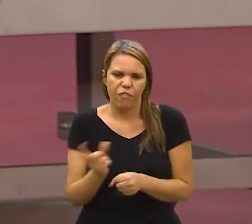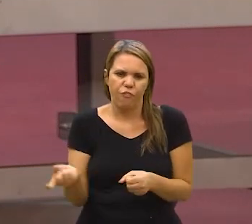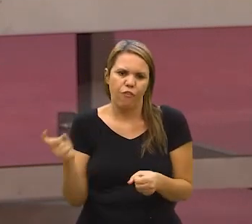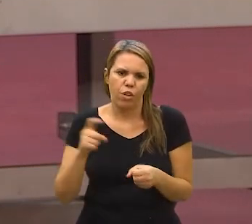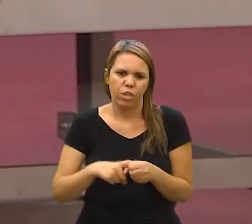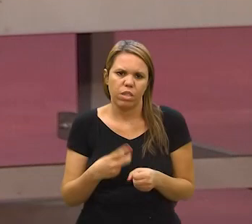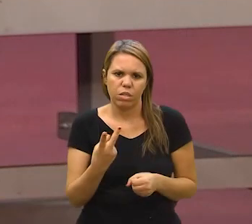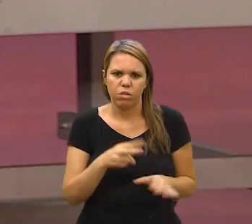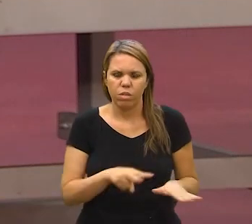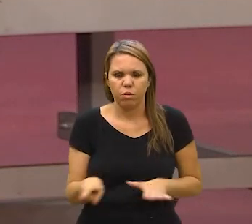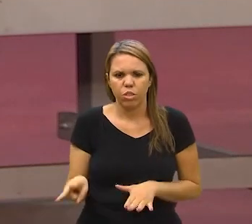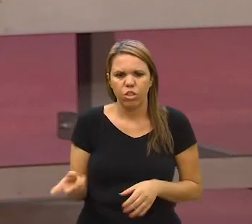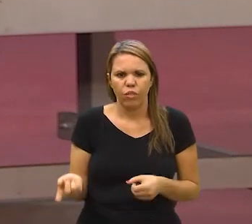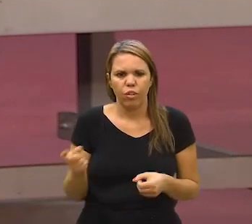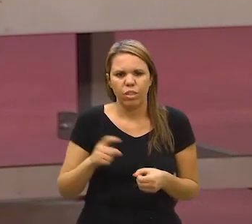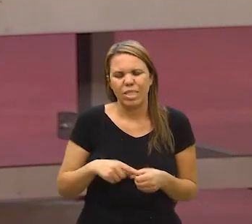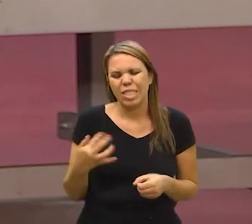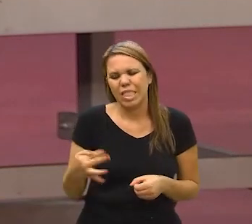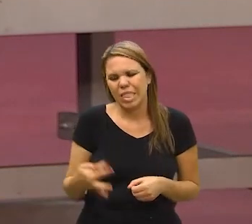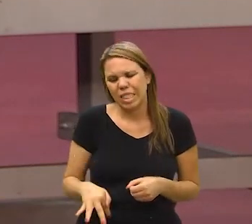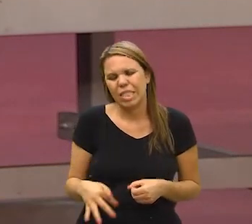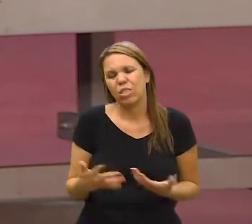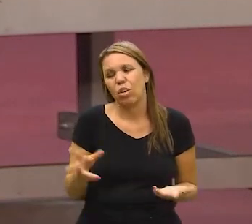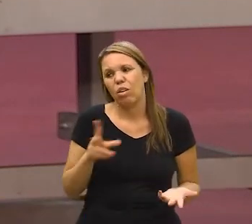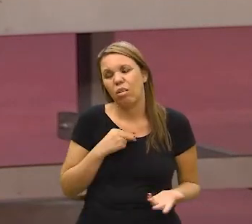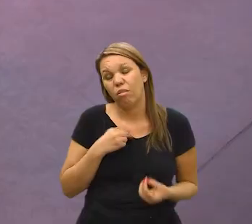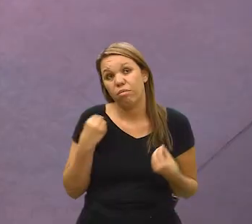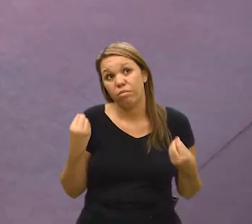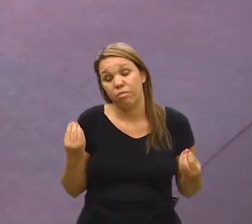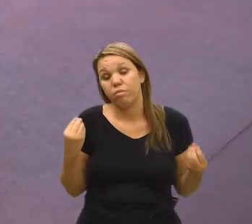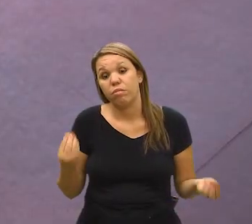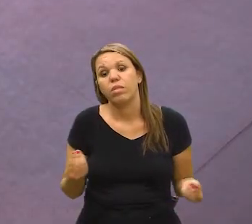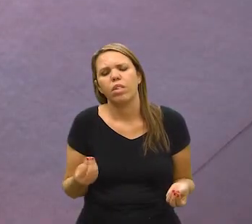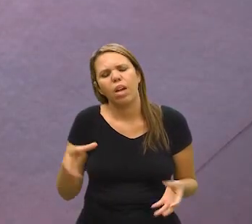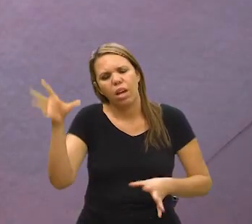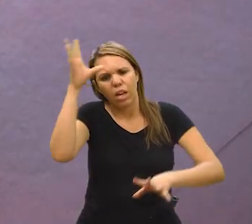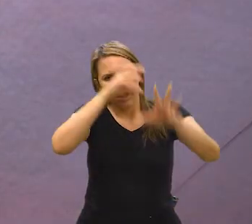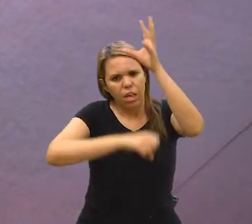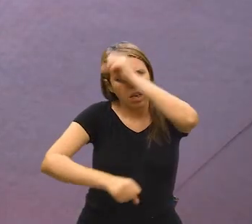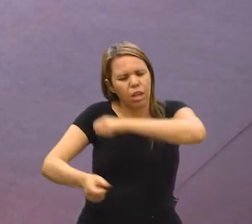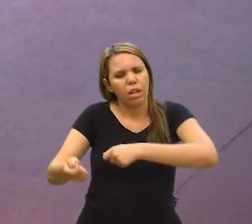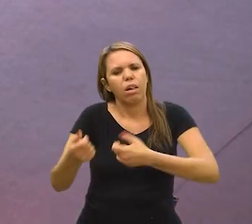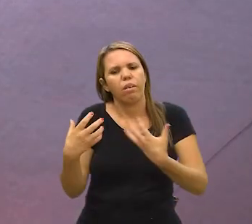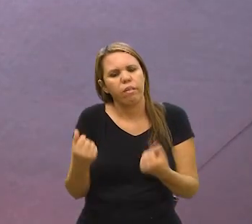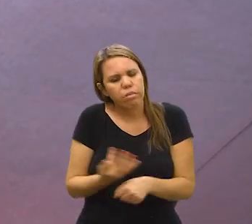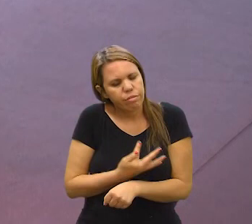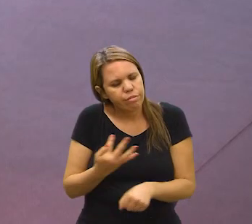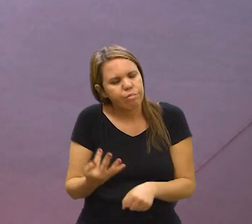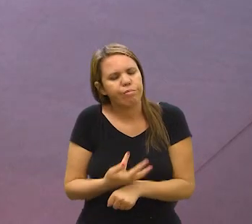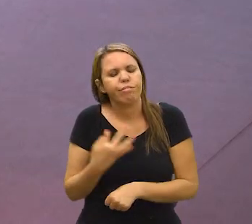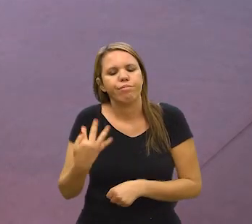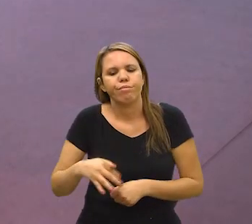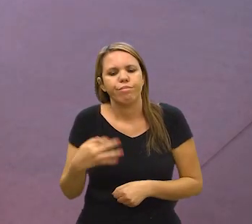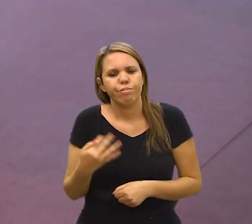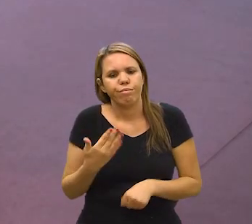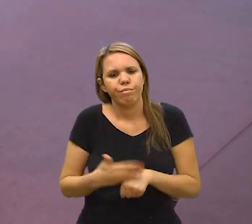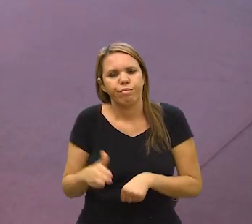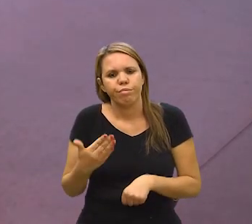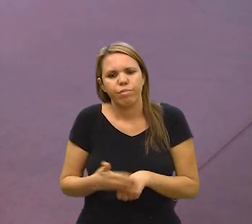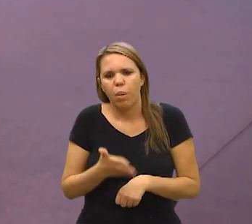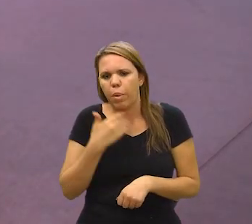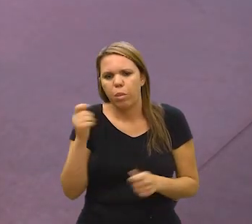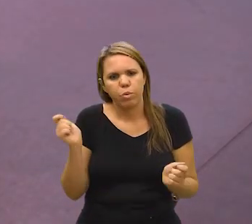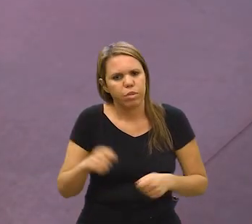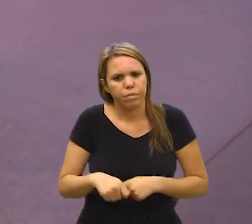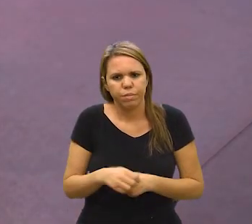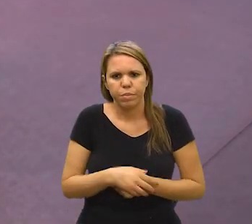Daí quando eu voltei, na segunda semana que eu voltei, já voltei a sentir um pouco de dor. Você fala, nossa, será que... Mas daí você vai aprendendo a conviver com ela e a